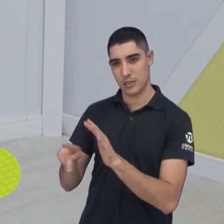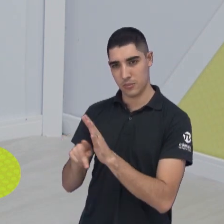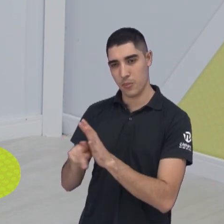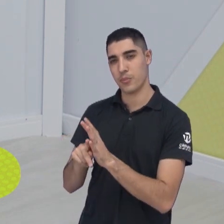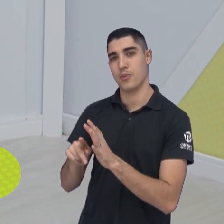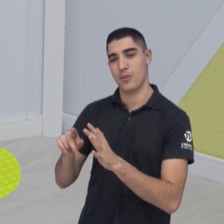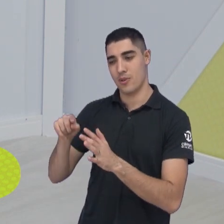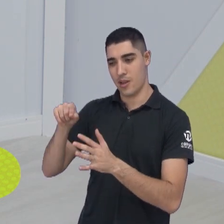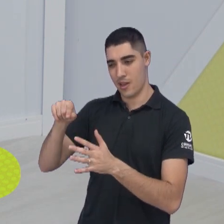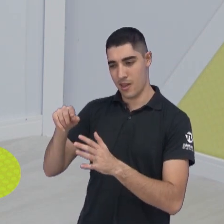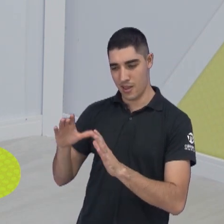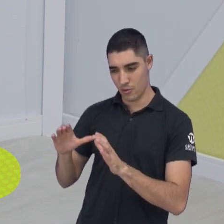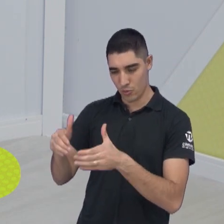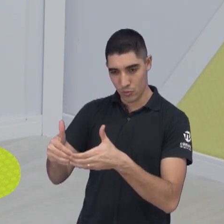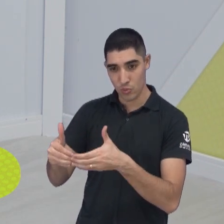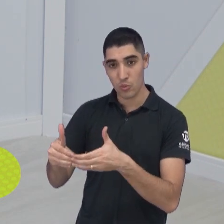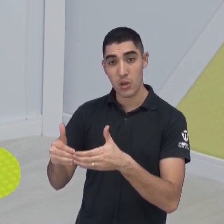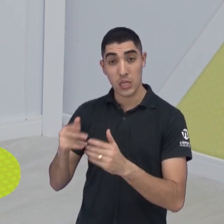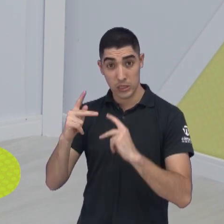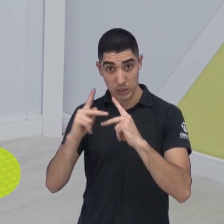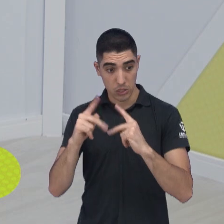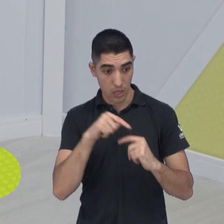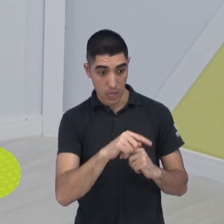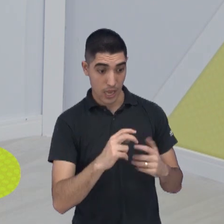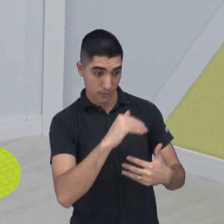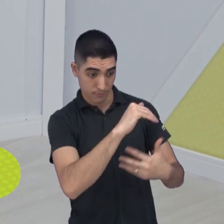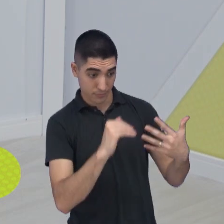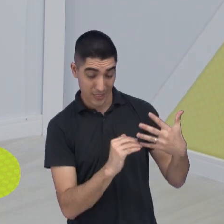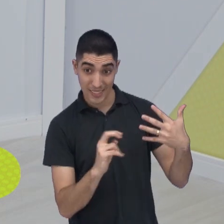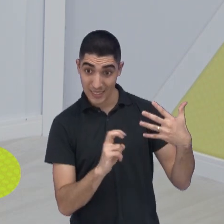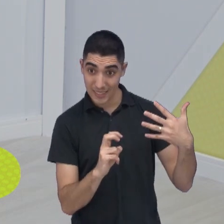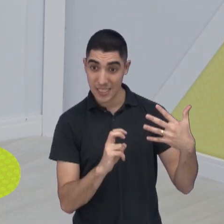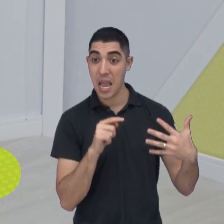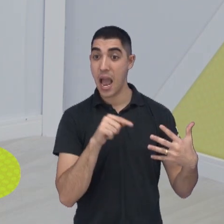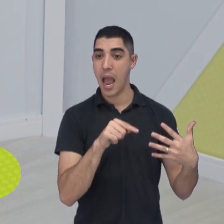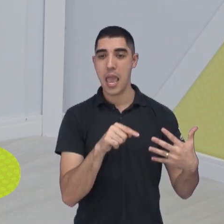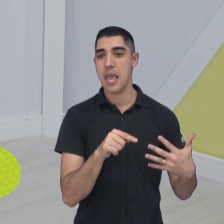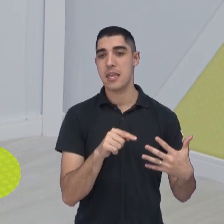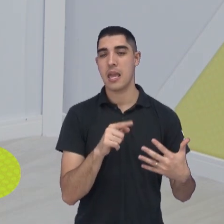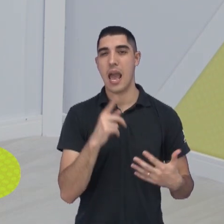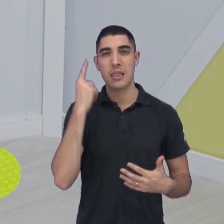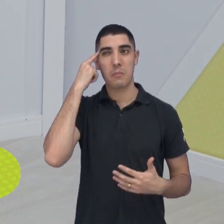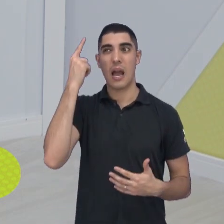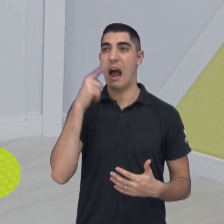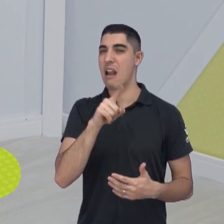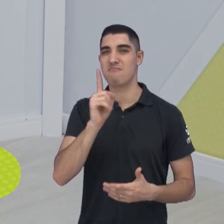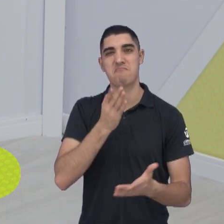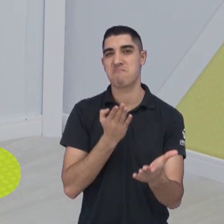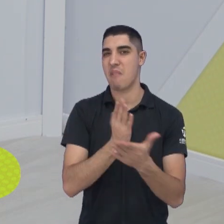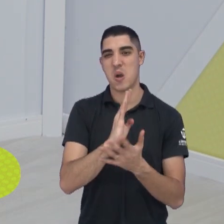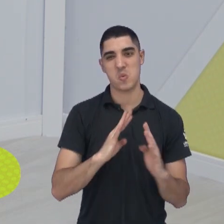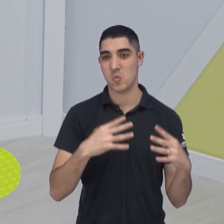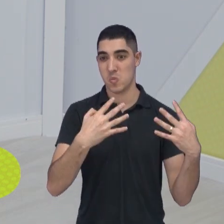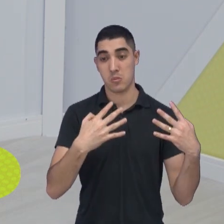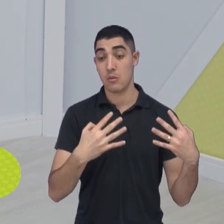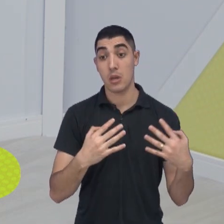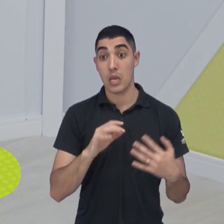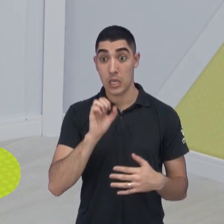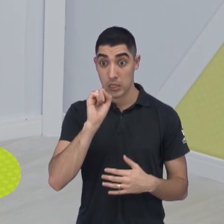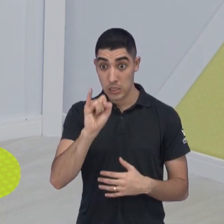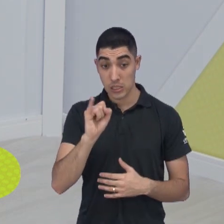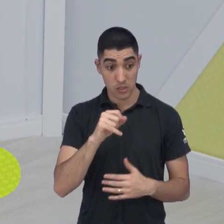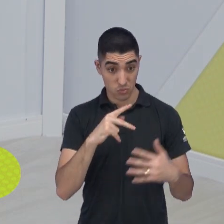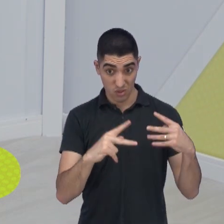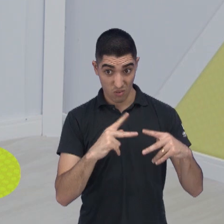mata-mata. Ou seja, se o São José ficar entre os 5 primeiros, ele não corre risco nenhum de ficar fora do mata-mata. Se ficar no grupo de